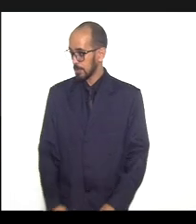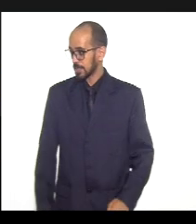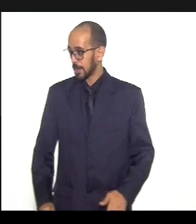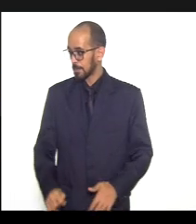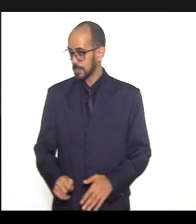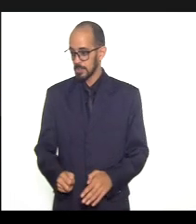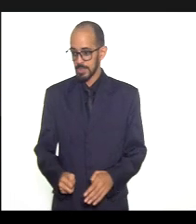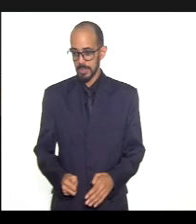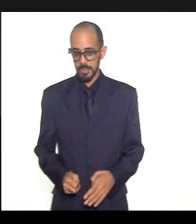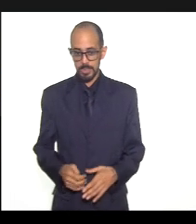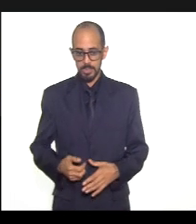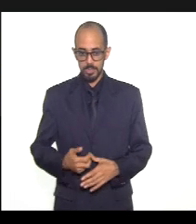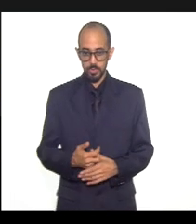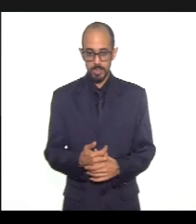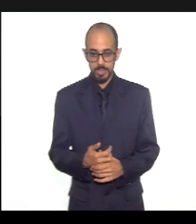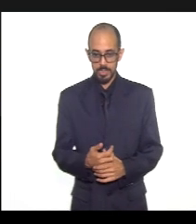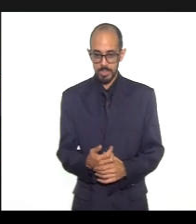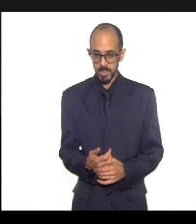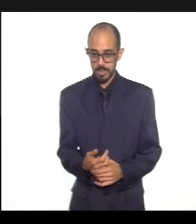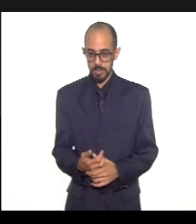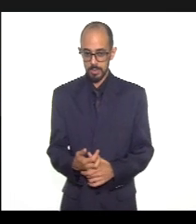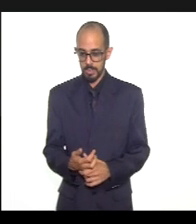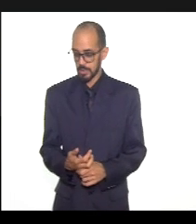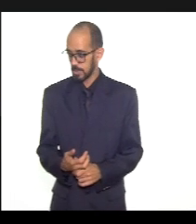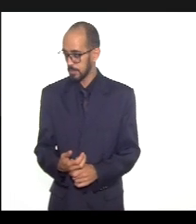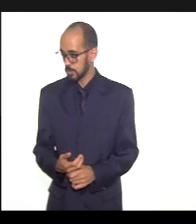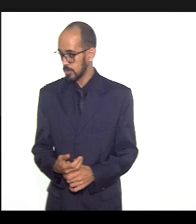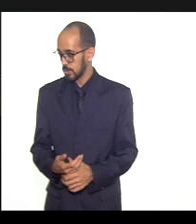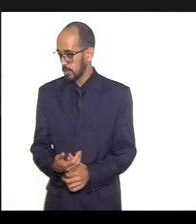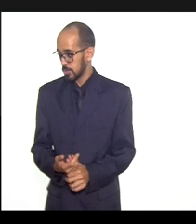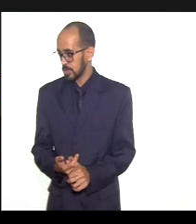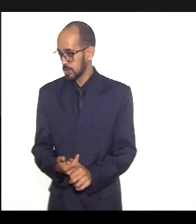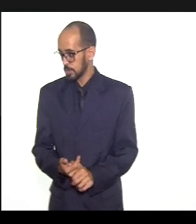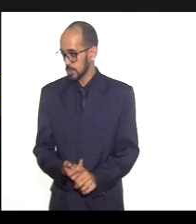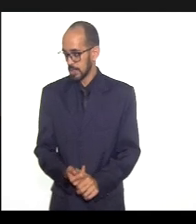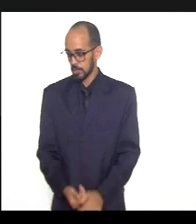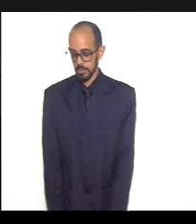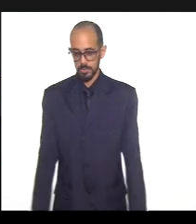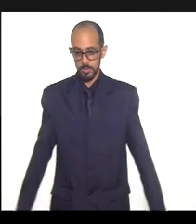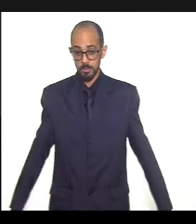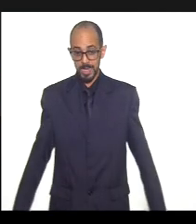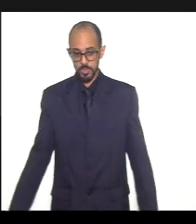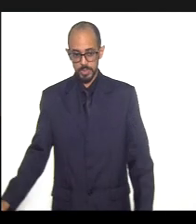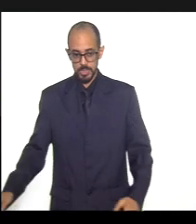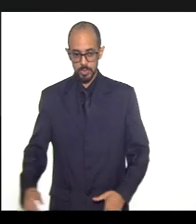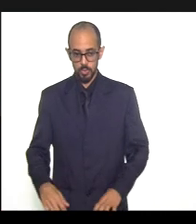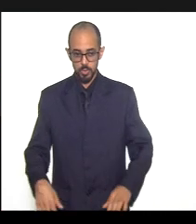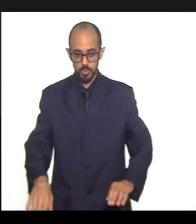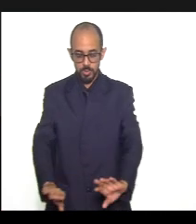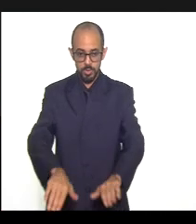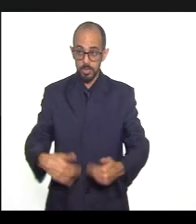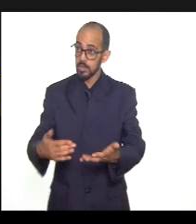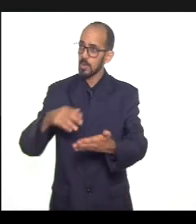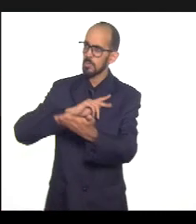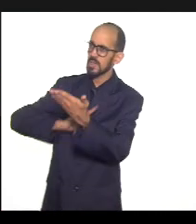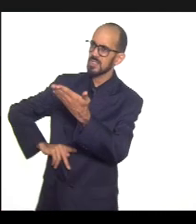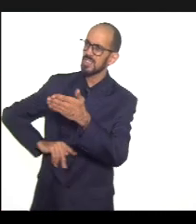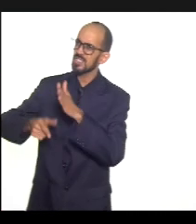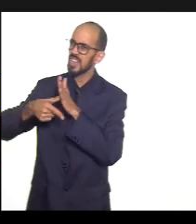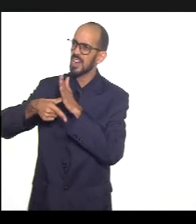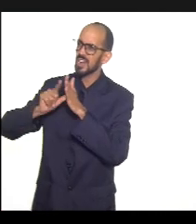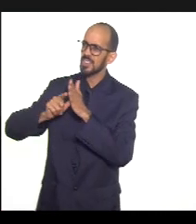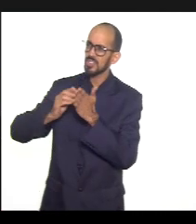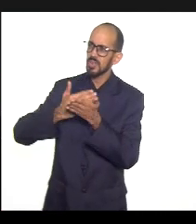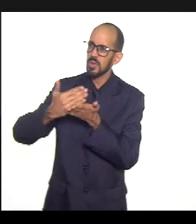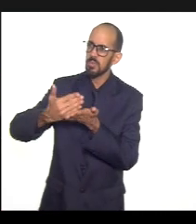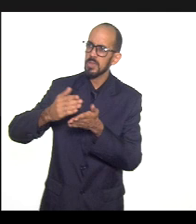corte dos 8 milhões de barris de petróleo. Sim, Luiz. Presidente, primeiro eu tinha, antes de me escrever,